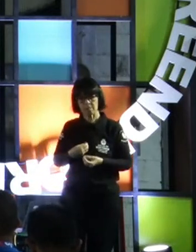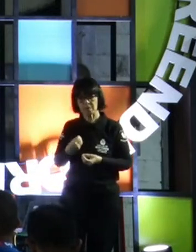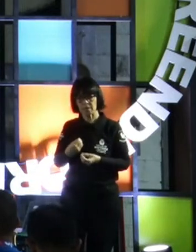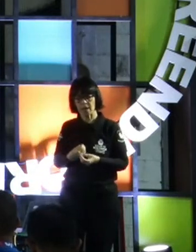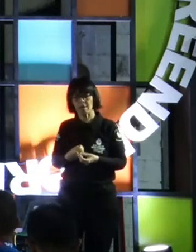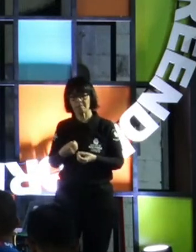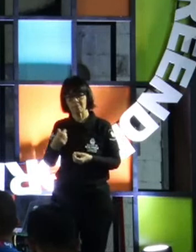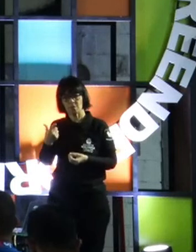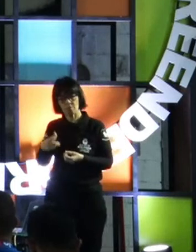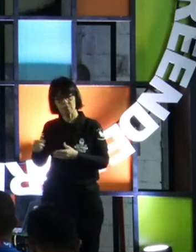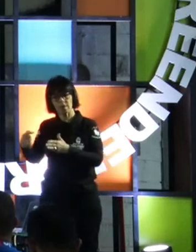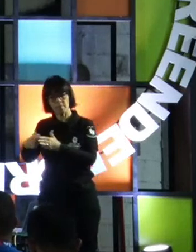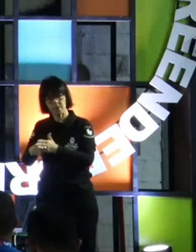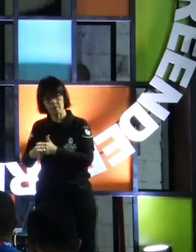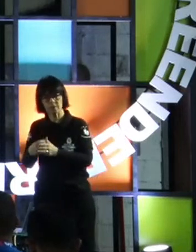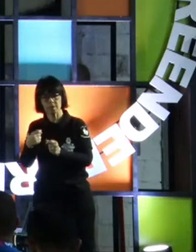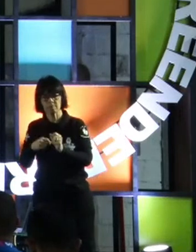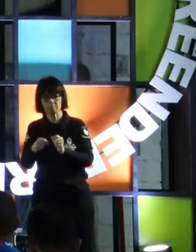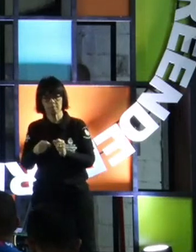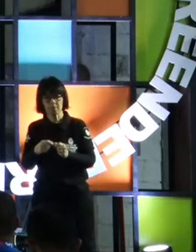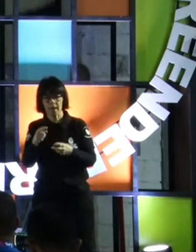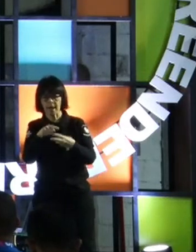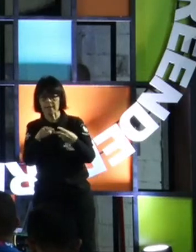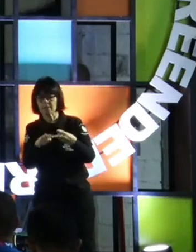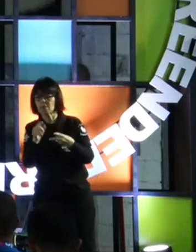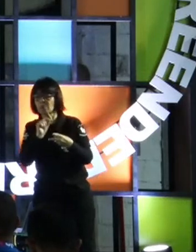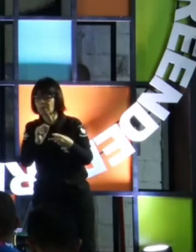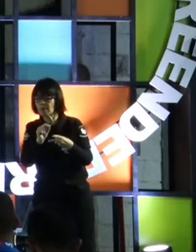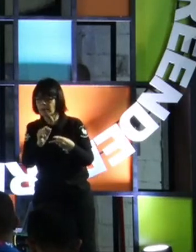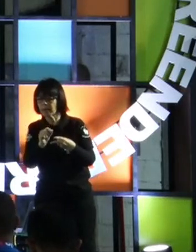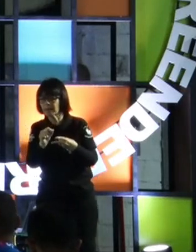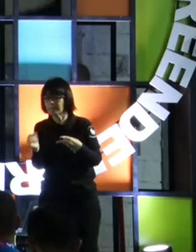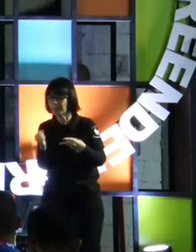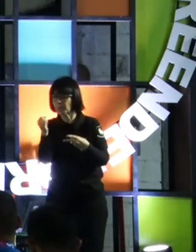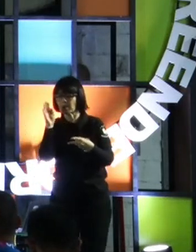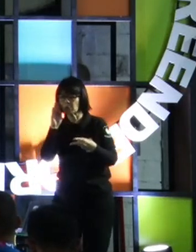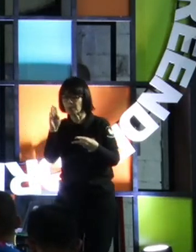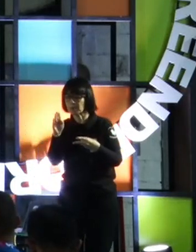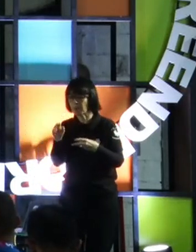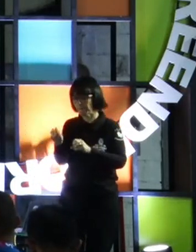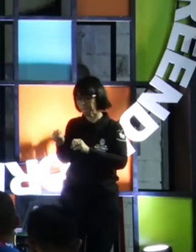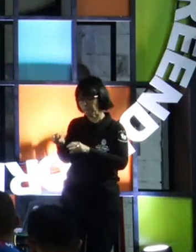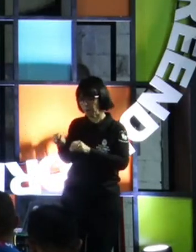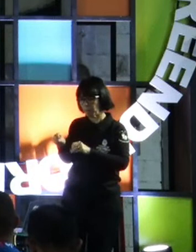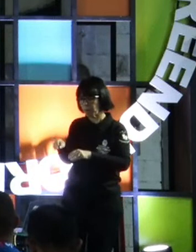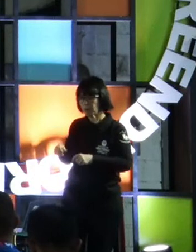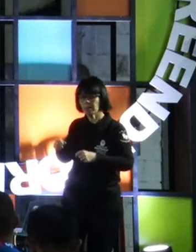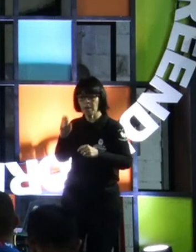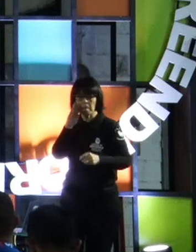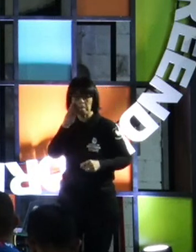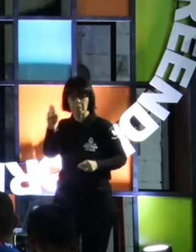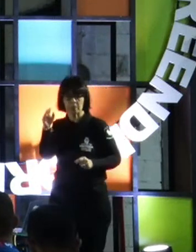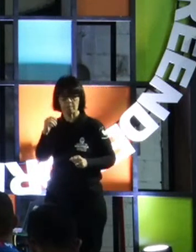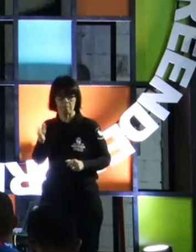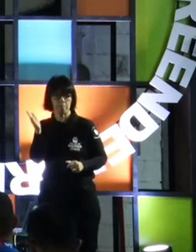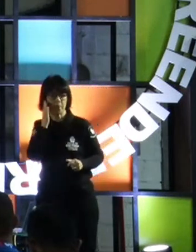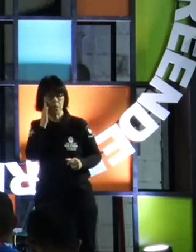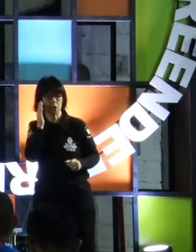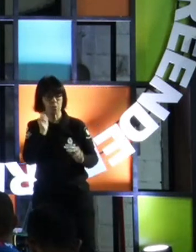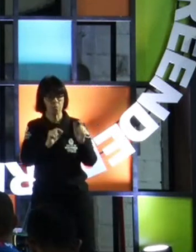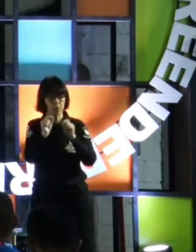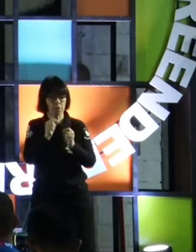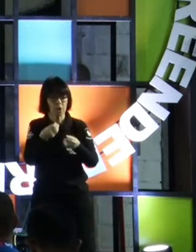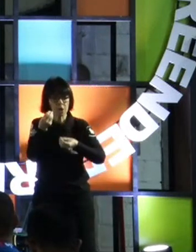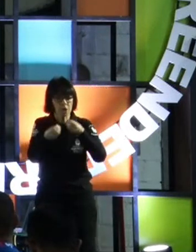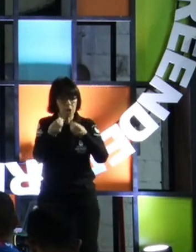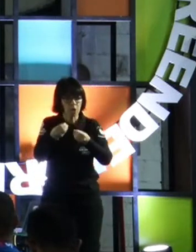usar, a segunda ficha tem que ser para a educação, entendeu? E, principalmente, com entendimento e com